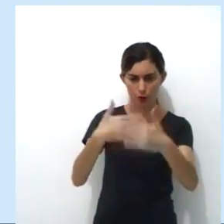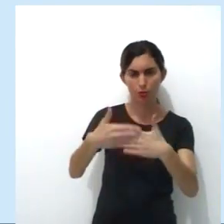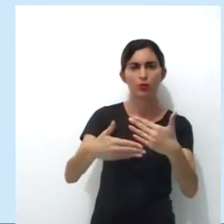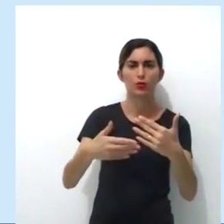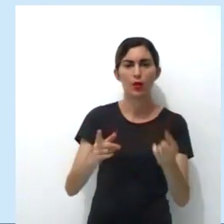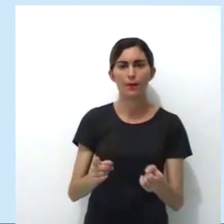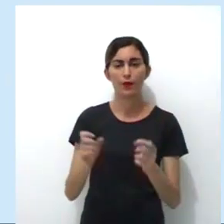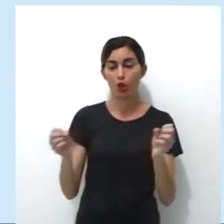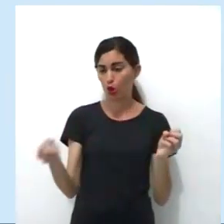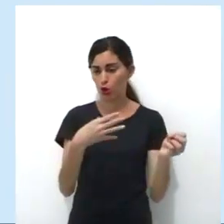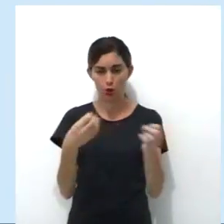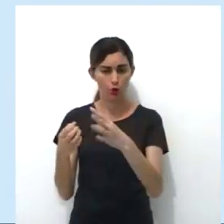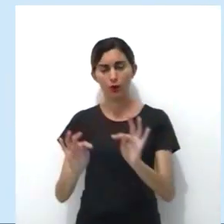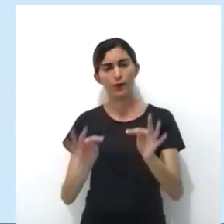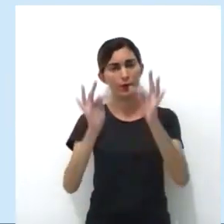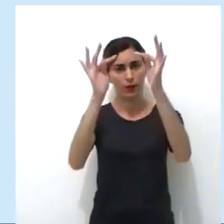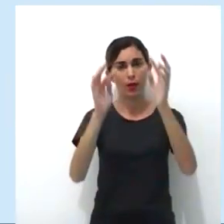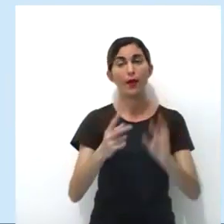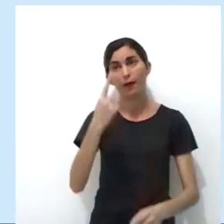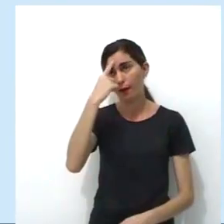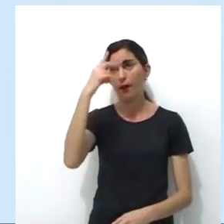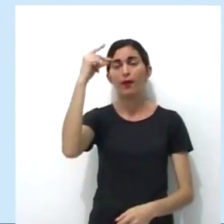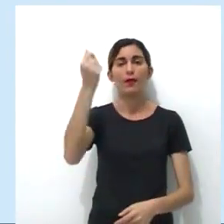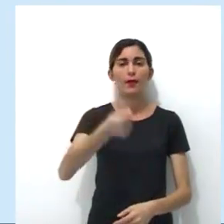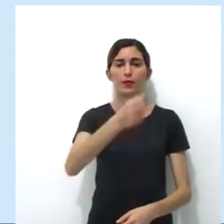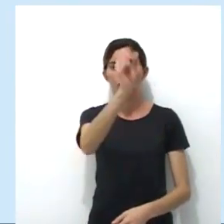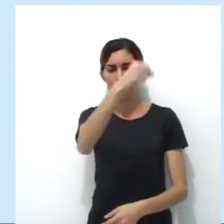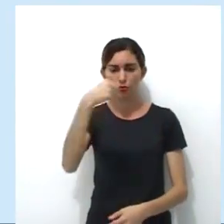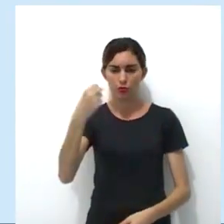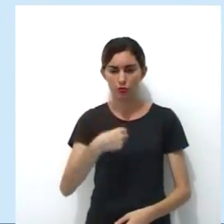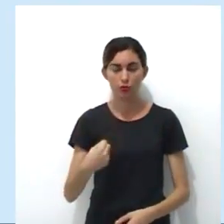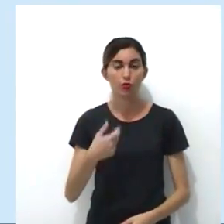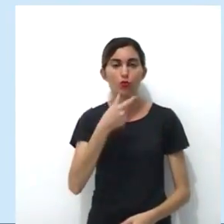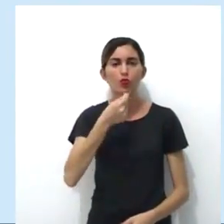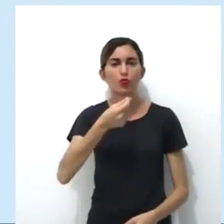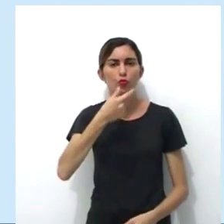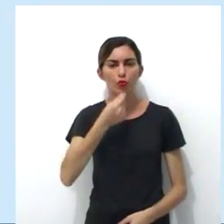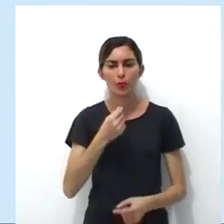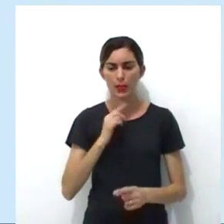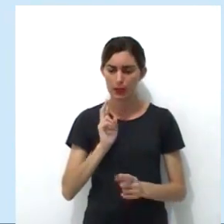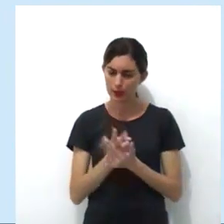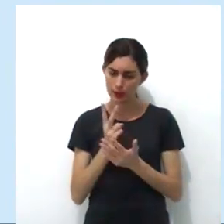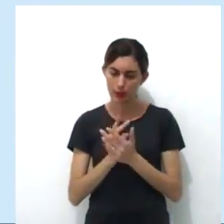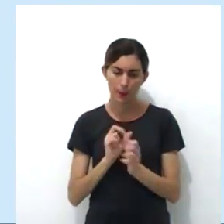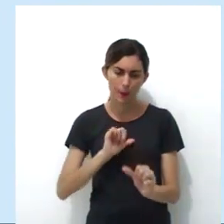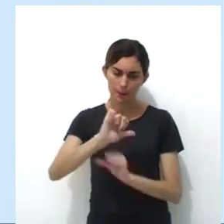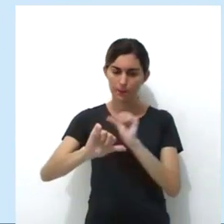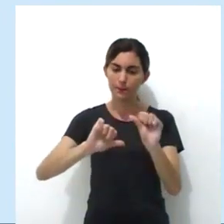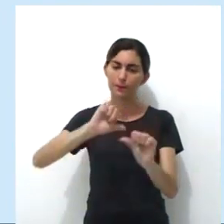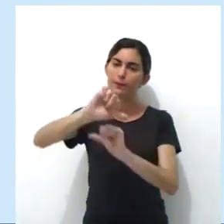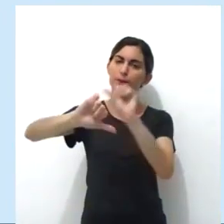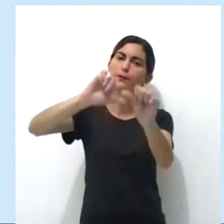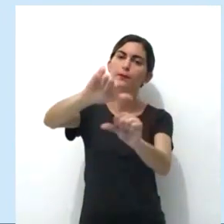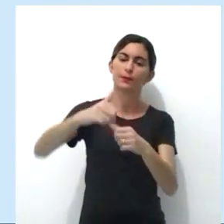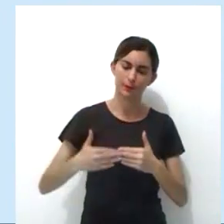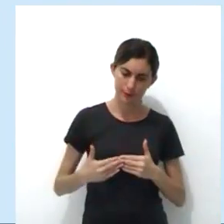já comum em todas as casas, né? Até a gente chegar aqui no ano de 2010 com essa belíssima geladeira aí, com uma porta